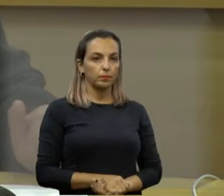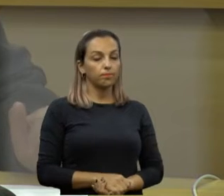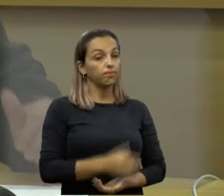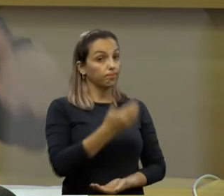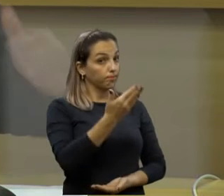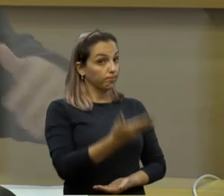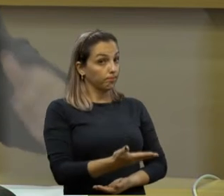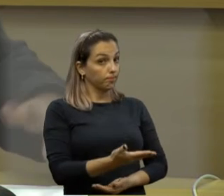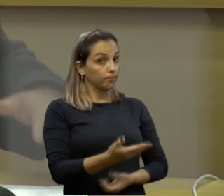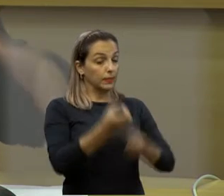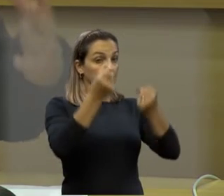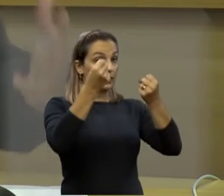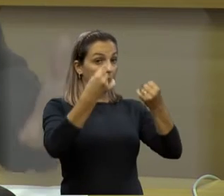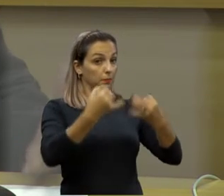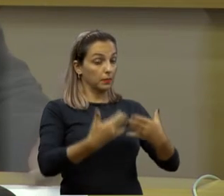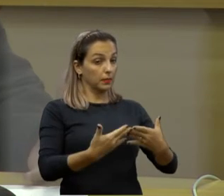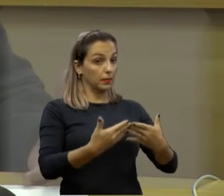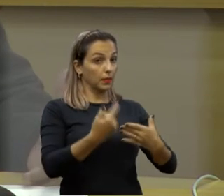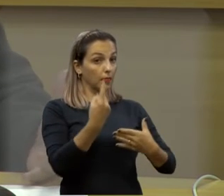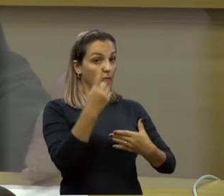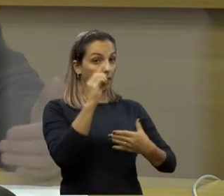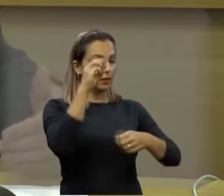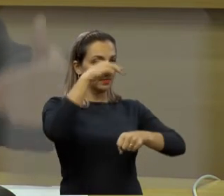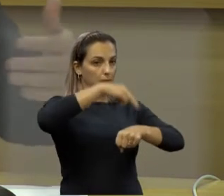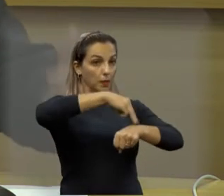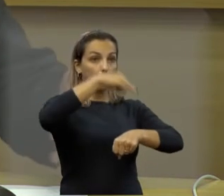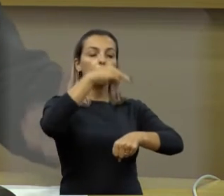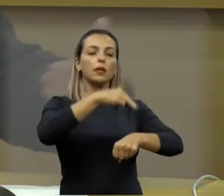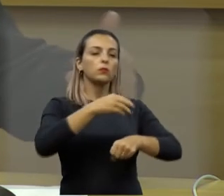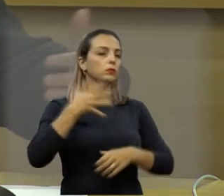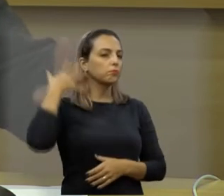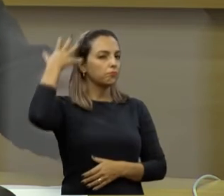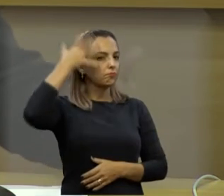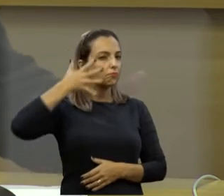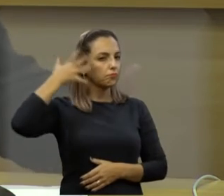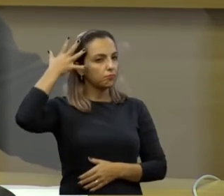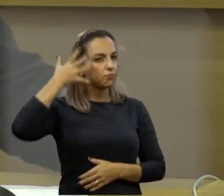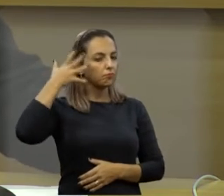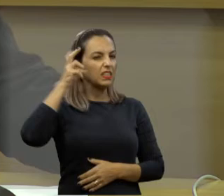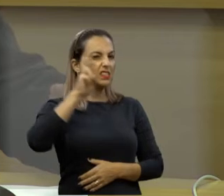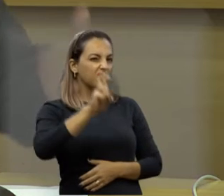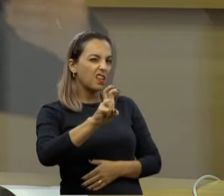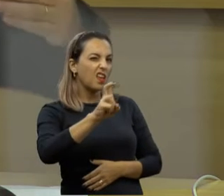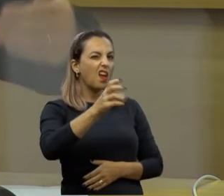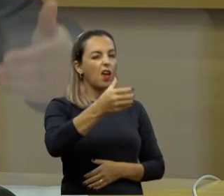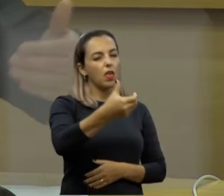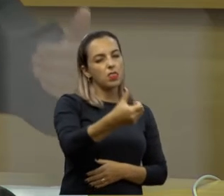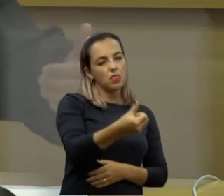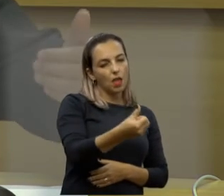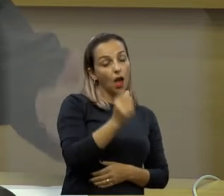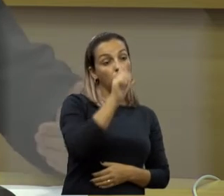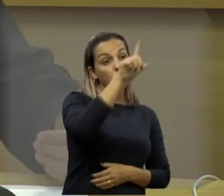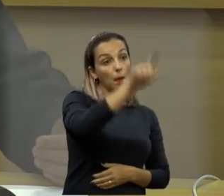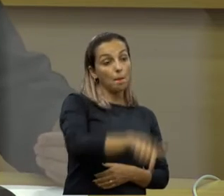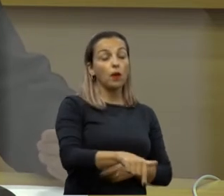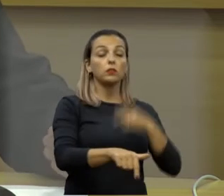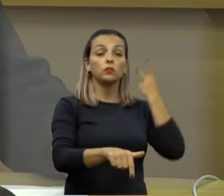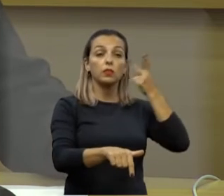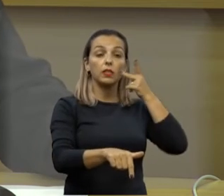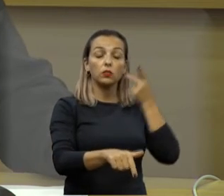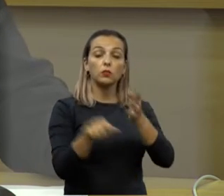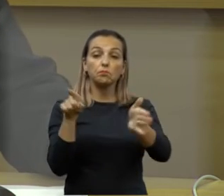é só para capturar são 10 minutos então você pode abordar 56 minutos aí a gente passa para os nossos vereadores